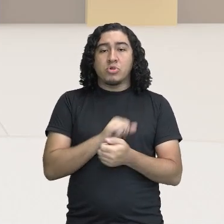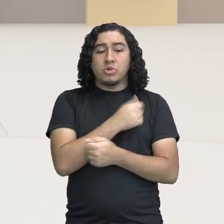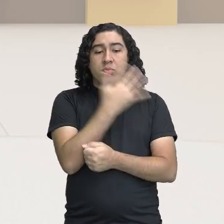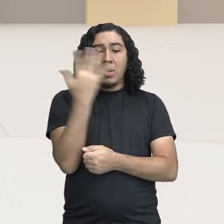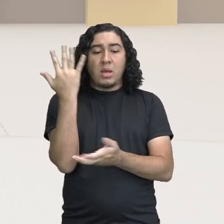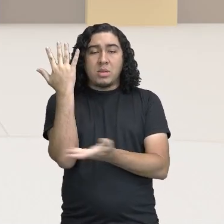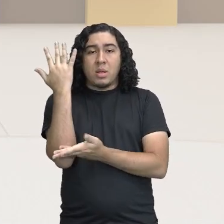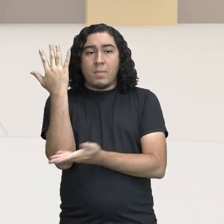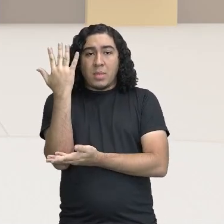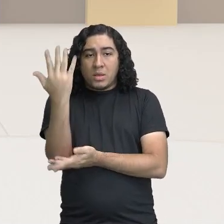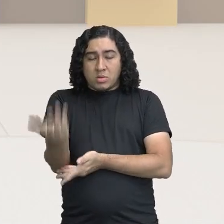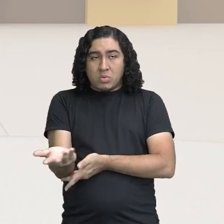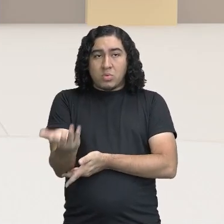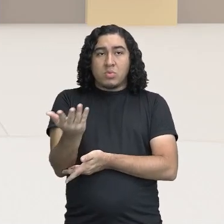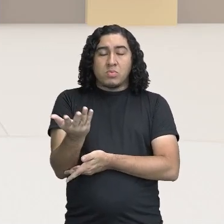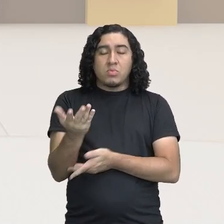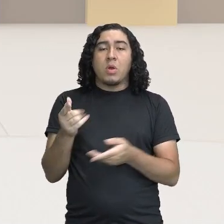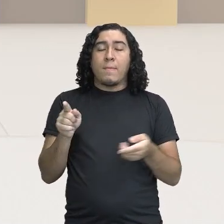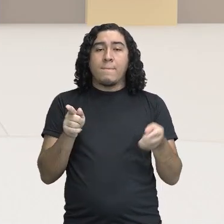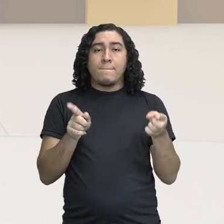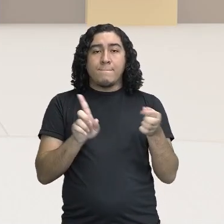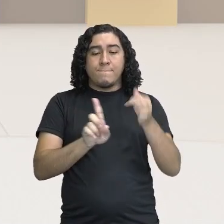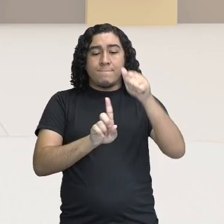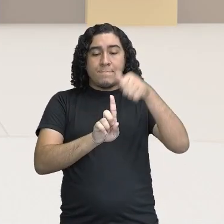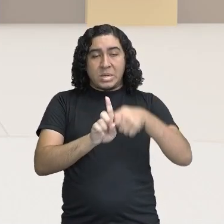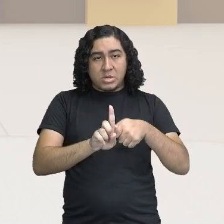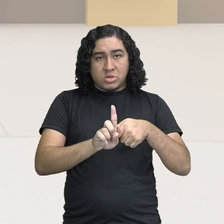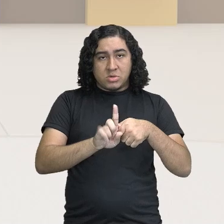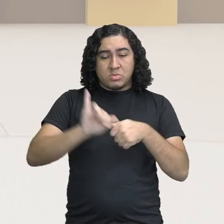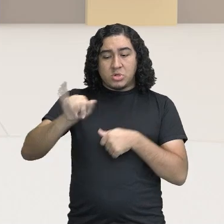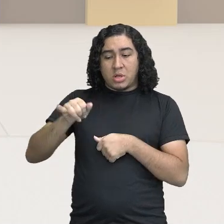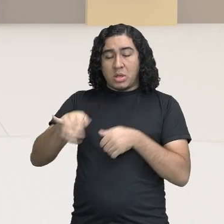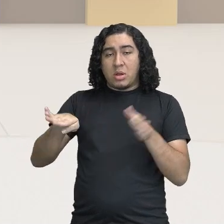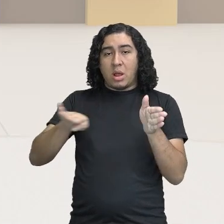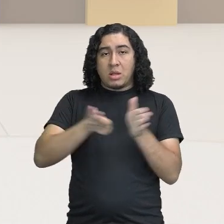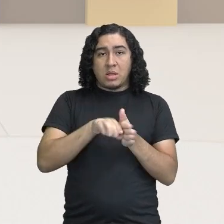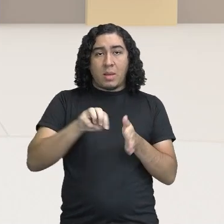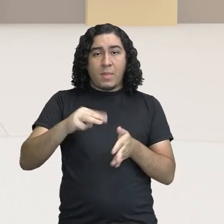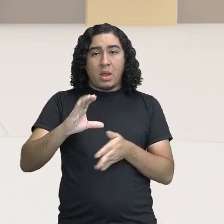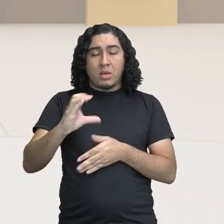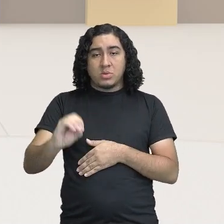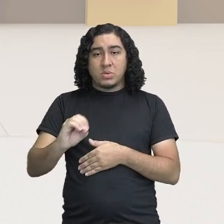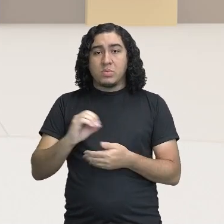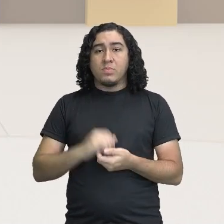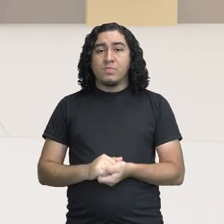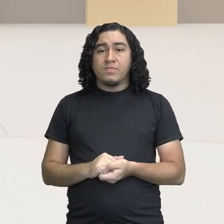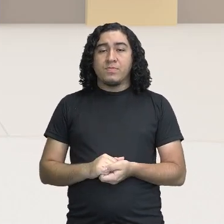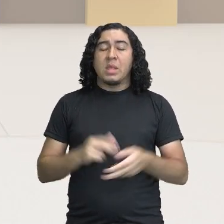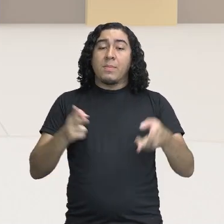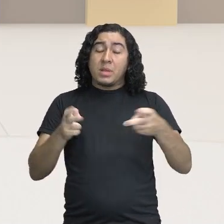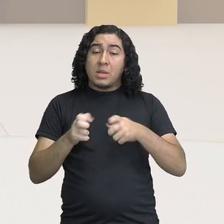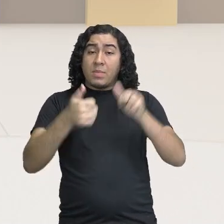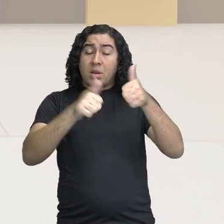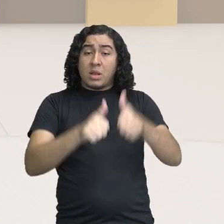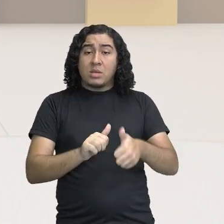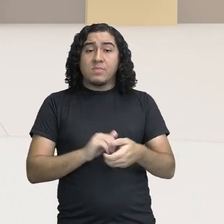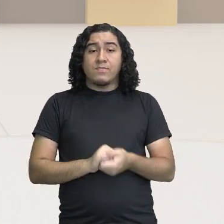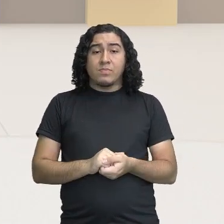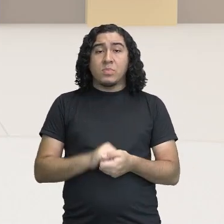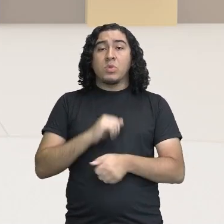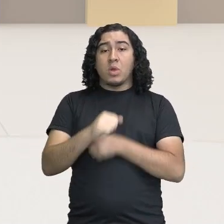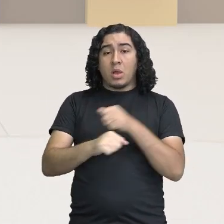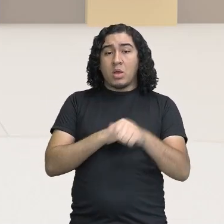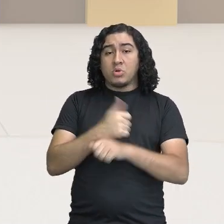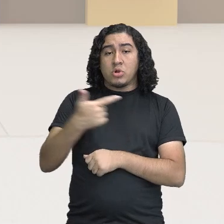desmatamento acumulado de janeiro e março. Vejam que nós temos aí os dados de desmatamento dos anos de 2008